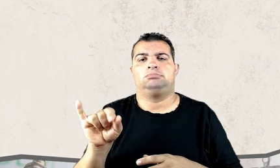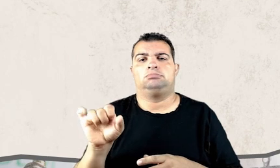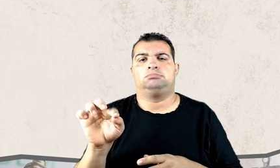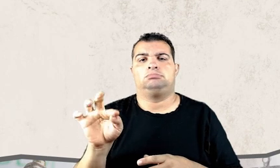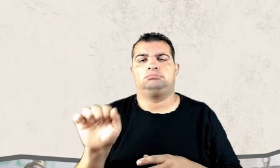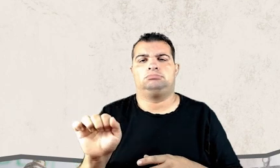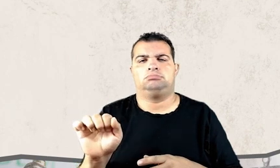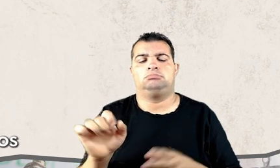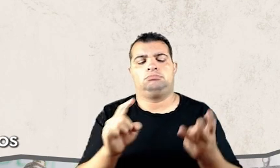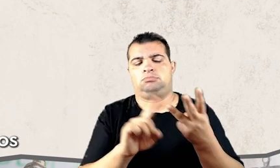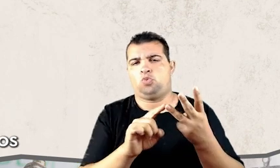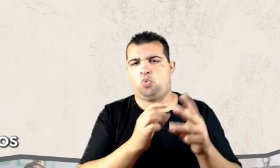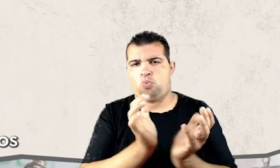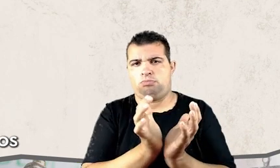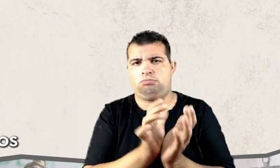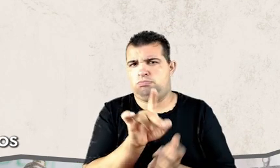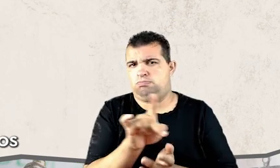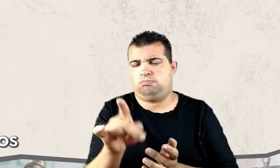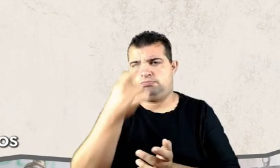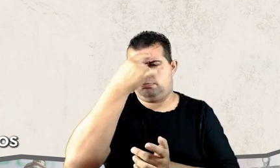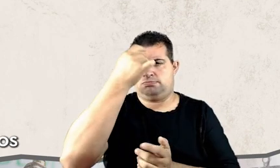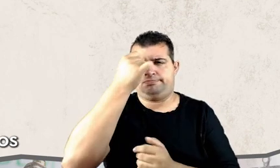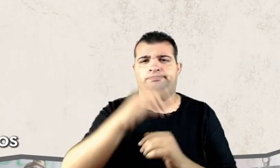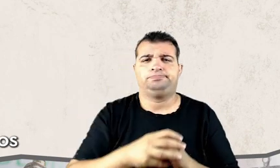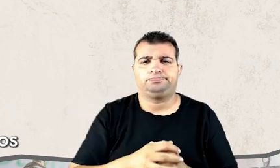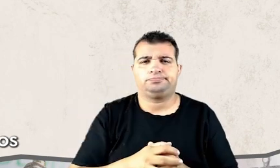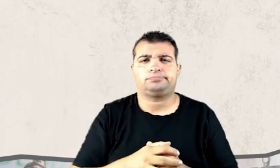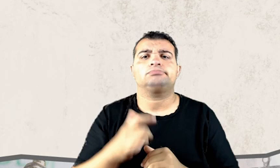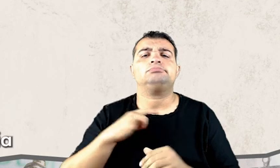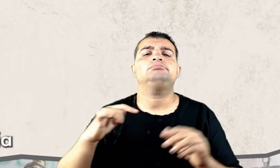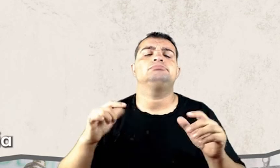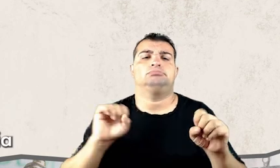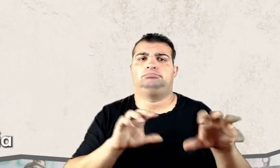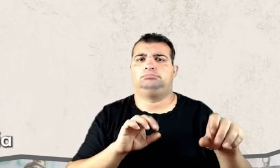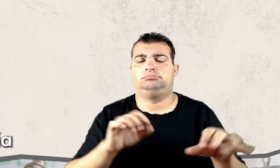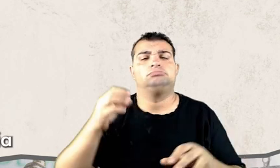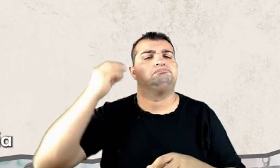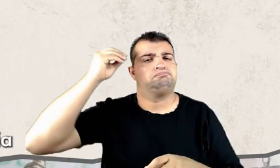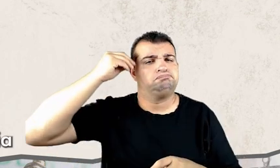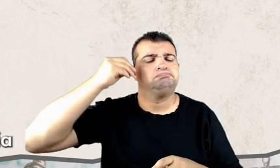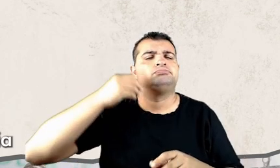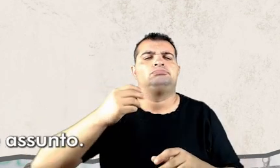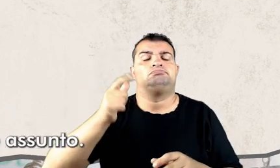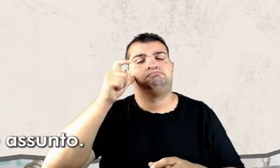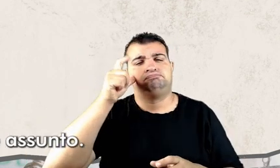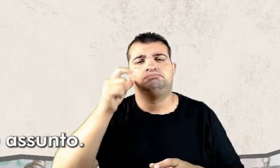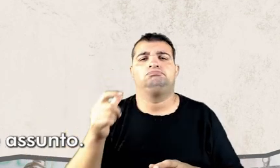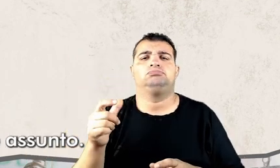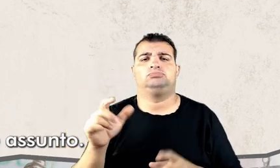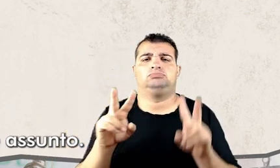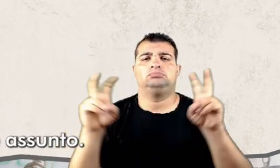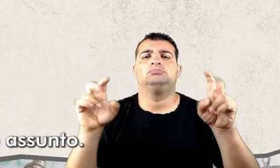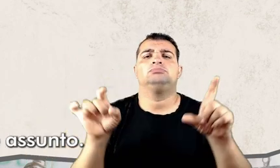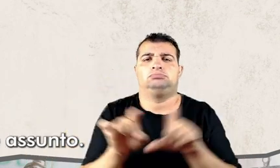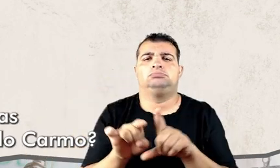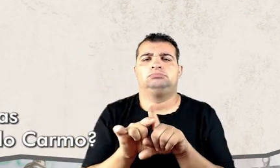os psicotécnicos. O terceiro grupo eram professores universitários que davam aula de psicologia e que se interessaram